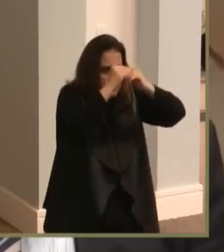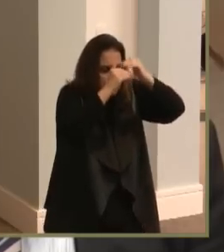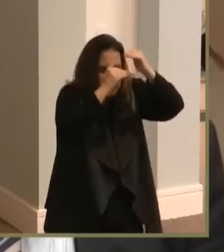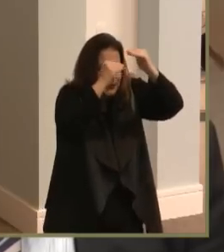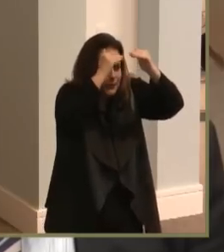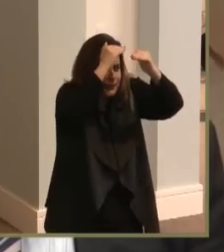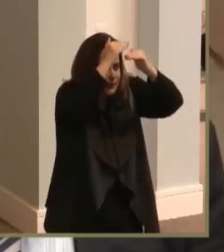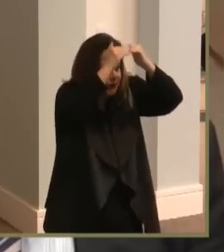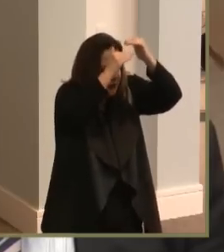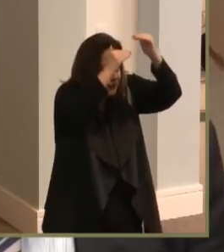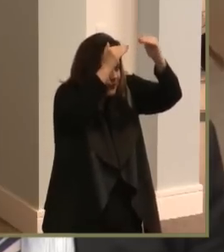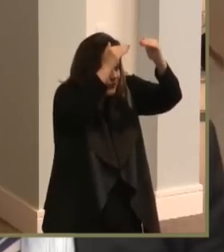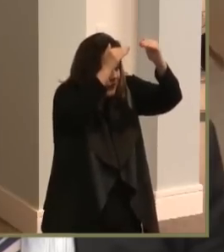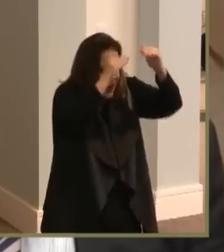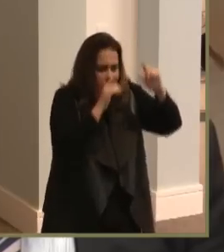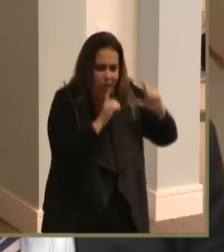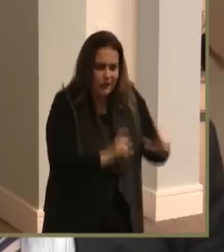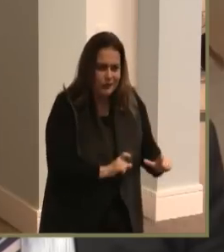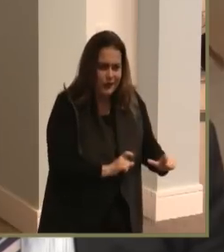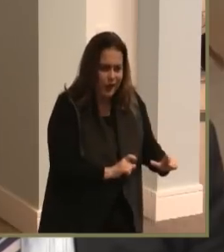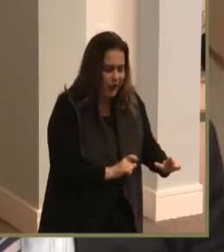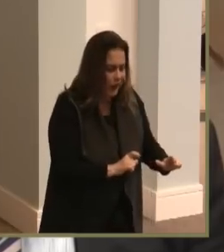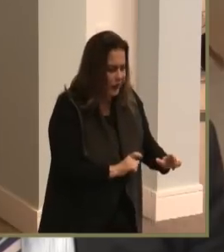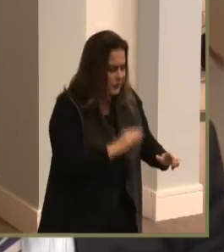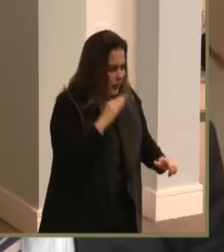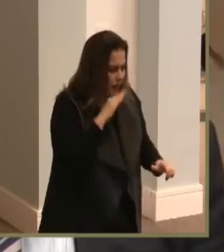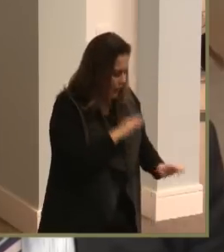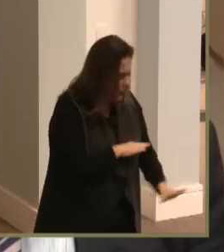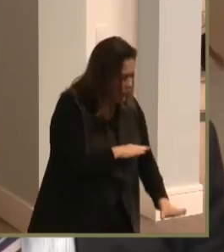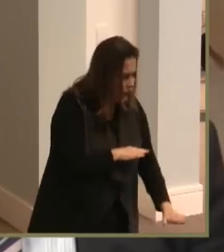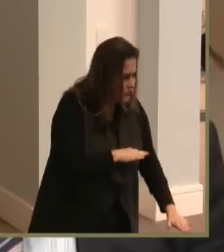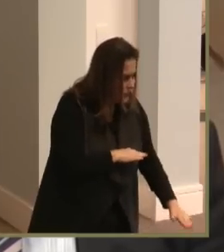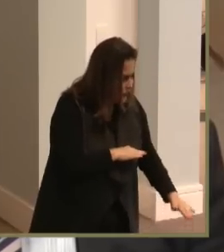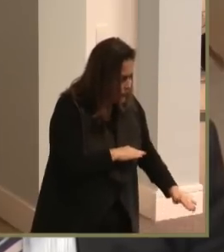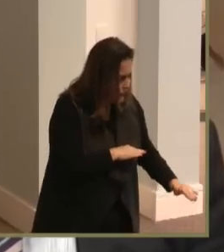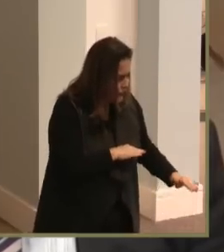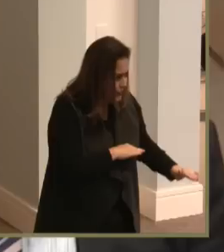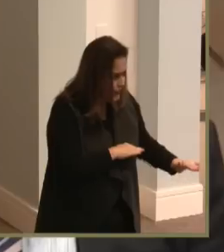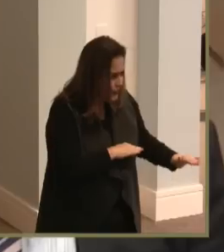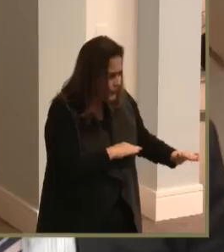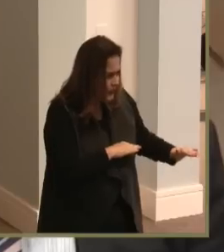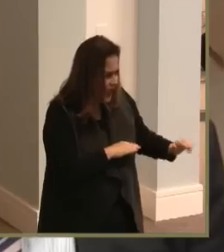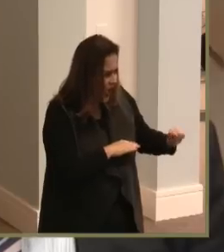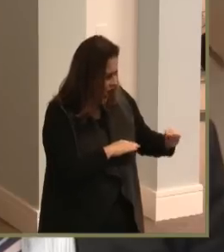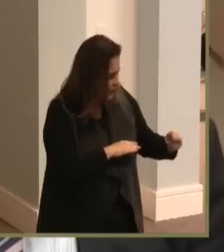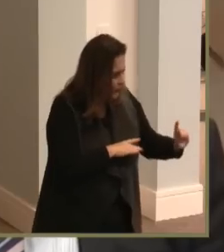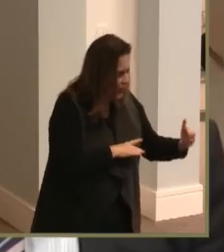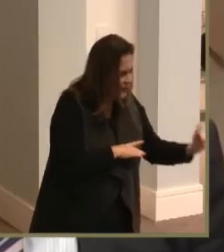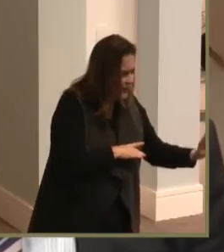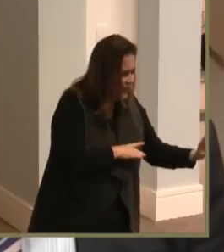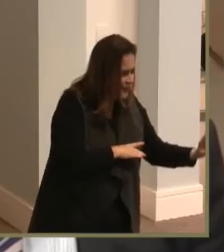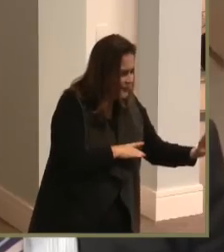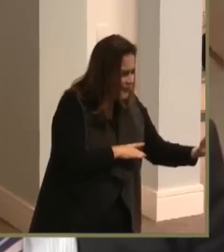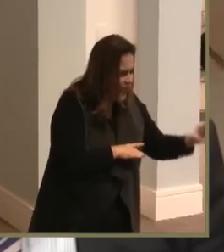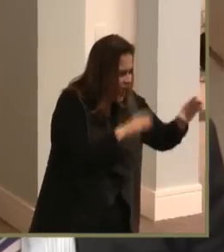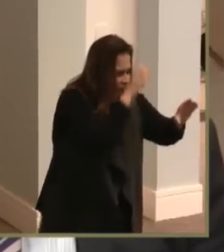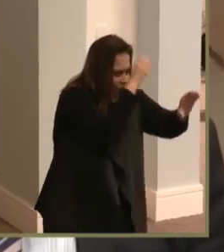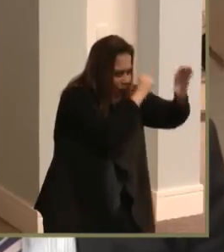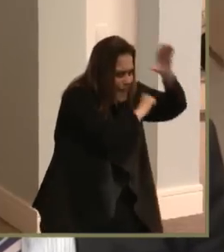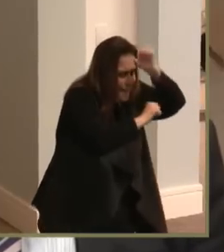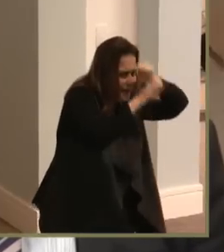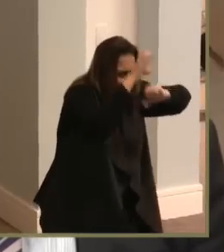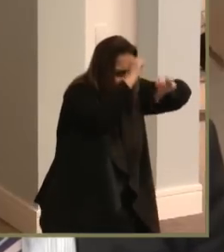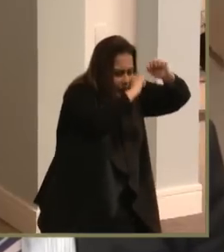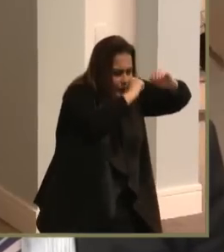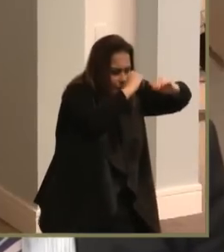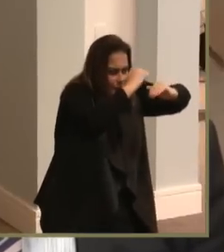do ministério infantil e estão sendo promovidos para adolescentes. E que história esses meninos estarão carregando em suas vidas,